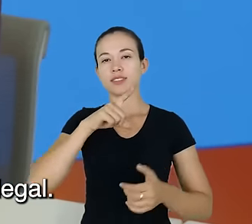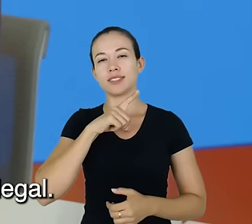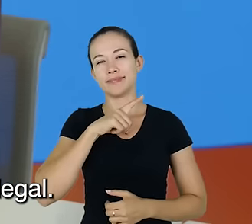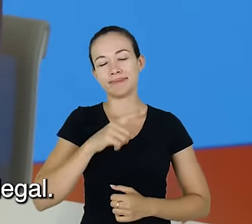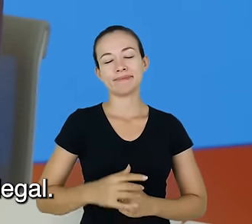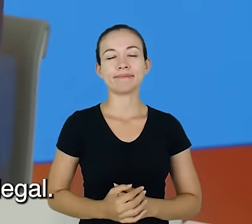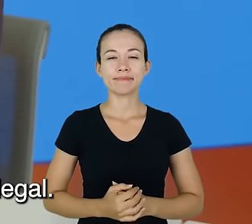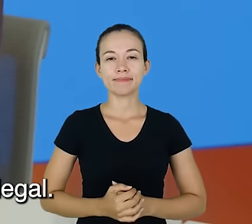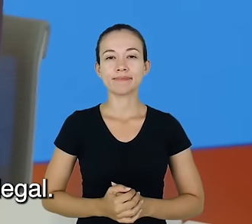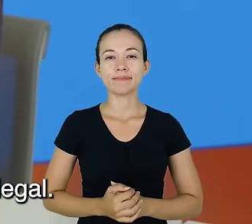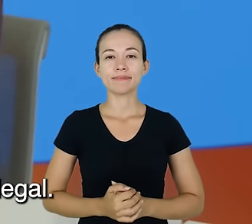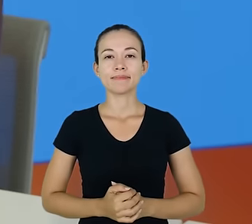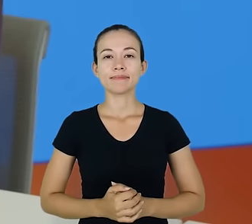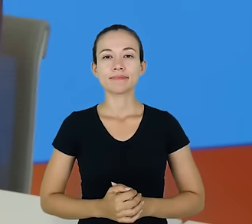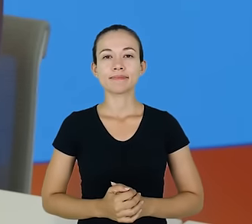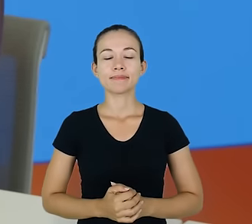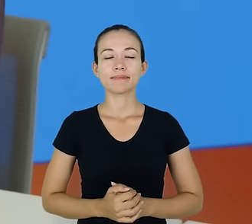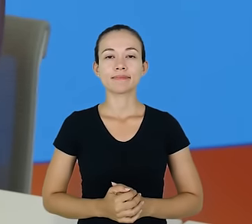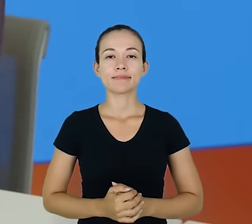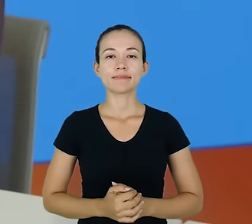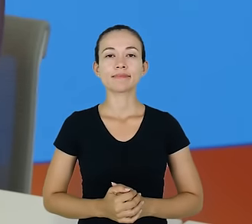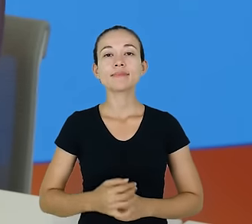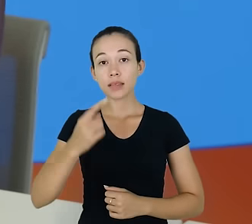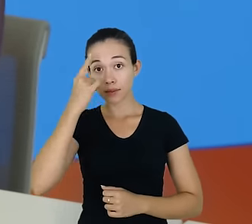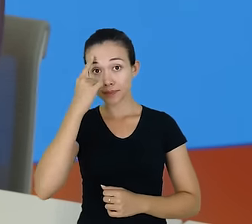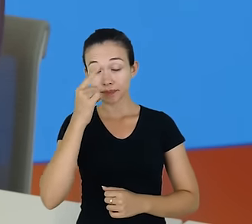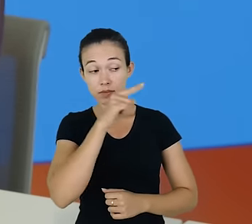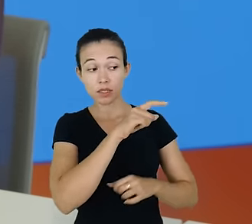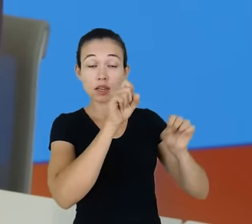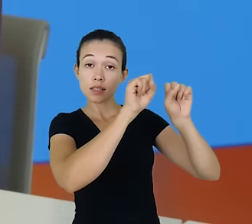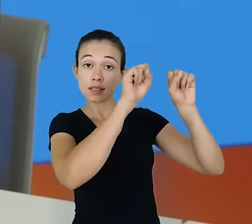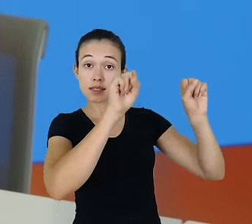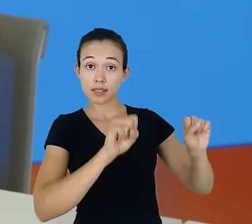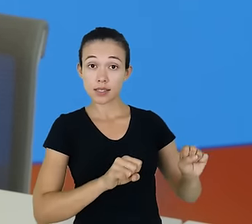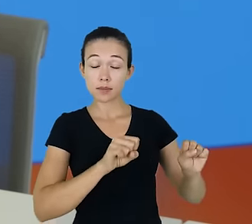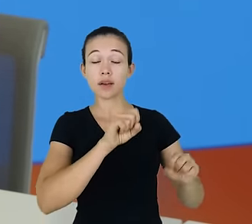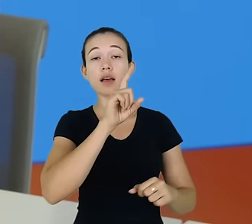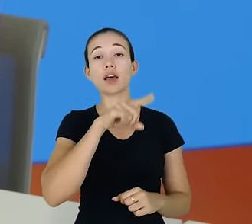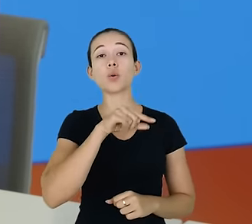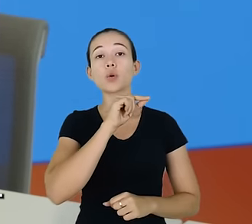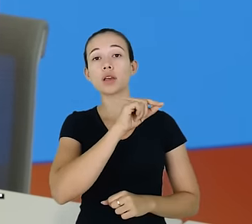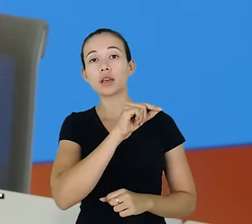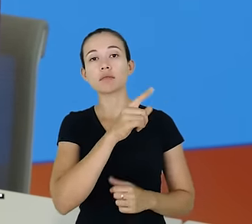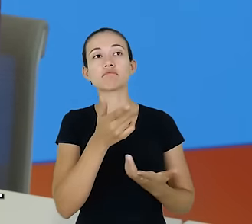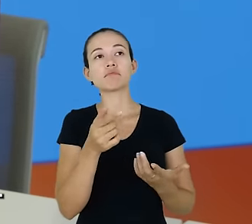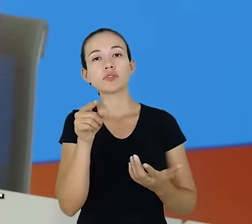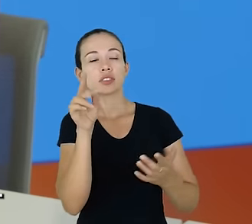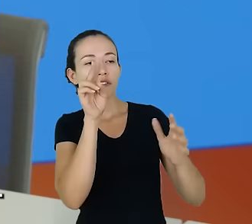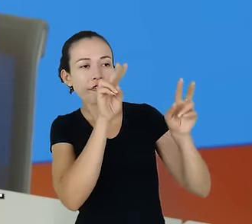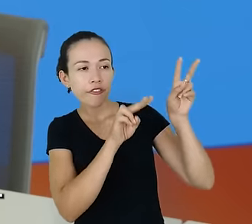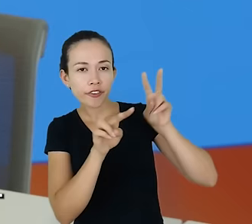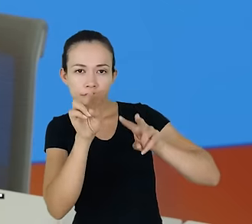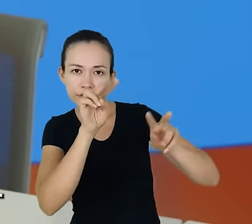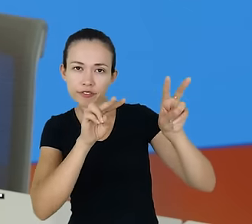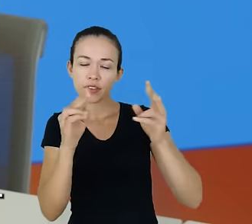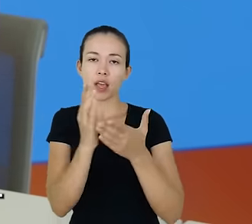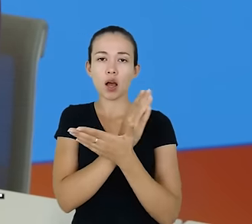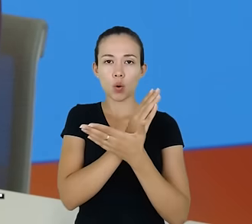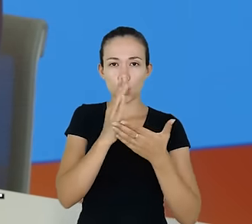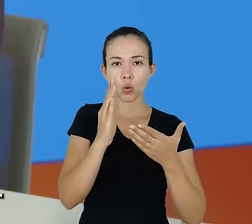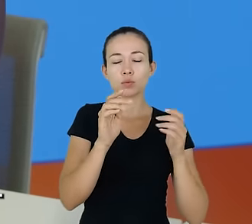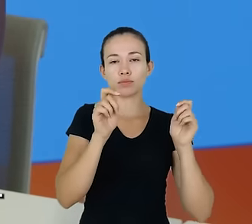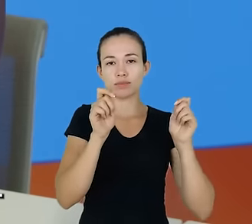legal eh ele é um sistema que faz consulta em alguma coisa e essa consulta traz a a